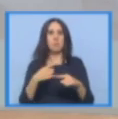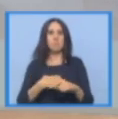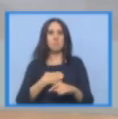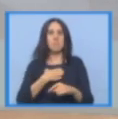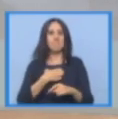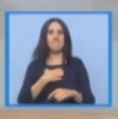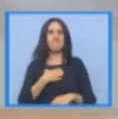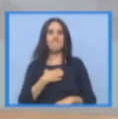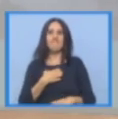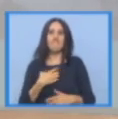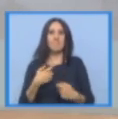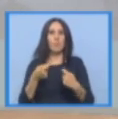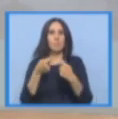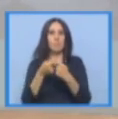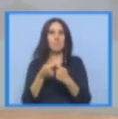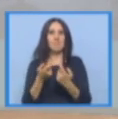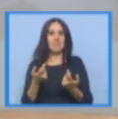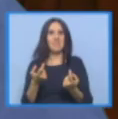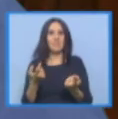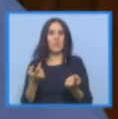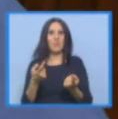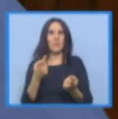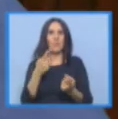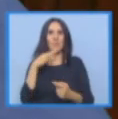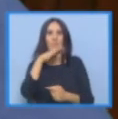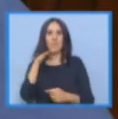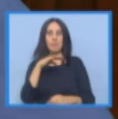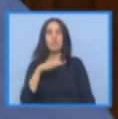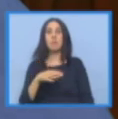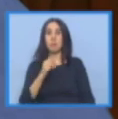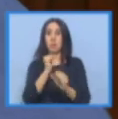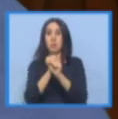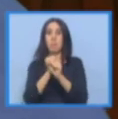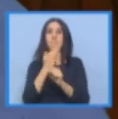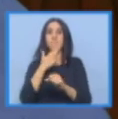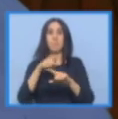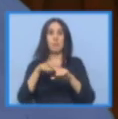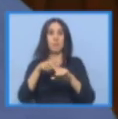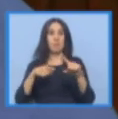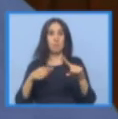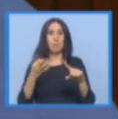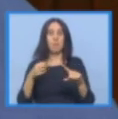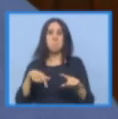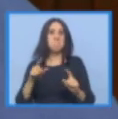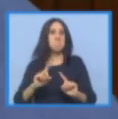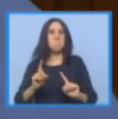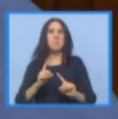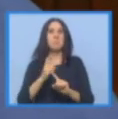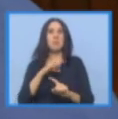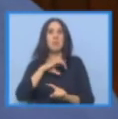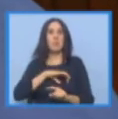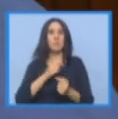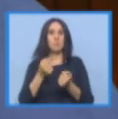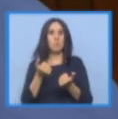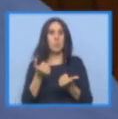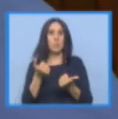o compatível com o constituir Claro. família. A questão do trabalho a meio tempo aqui até não se põe muito, porque as pessoas já ganham tão